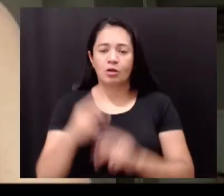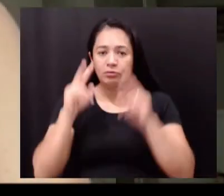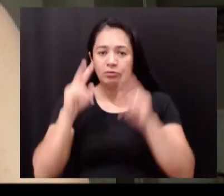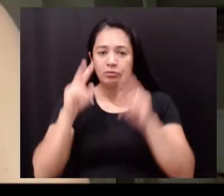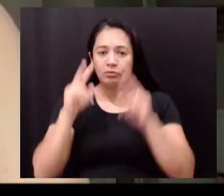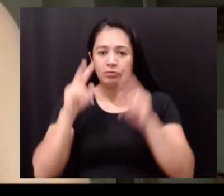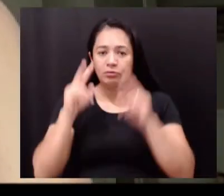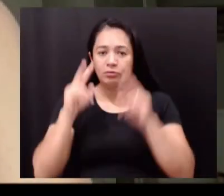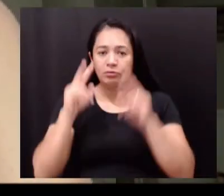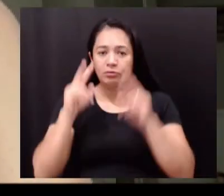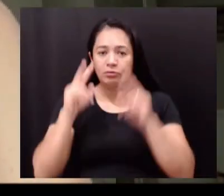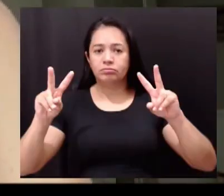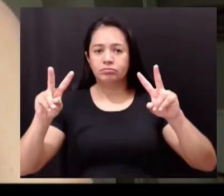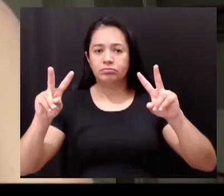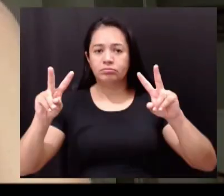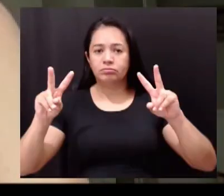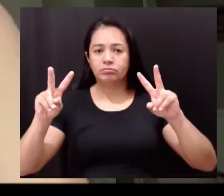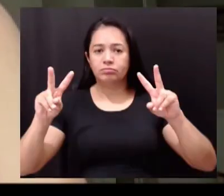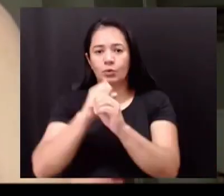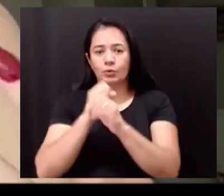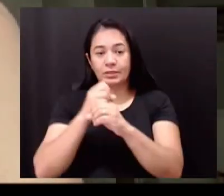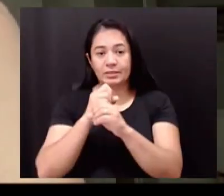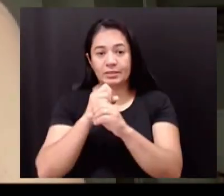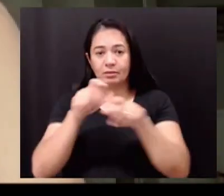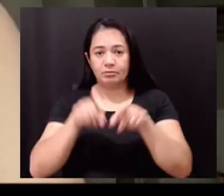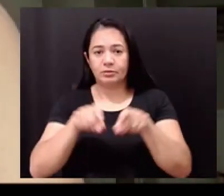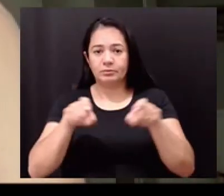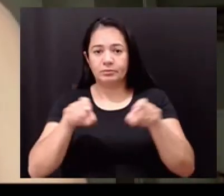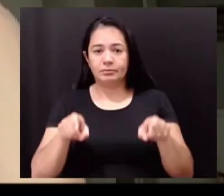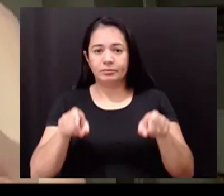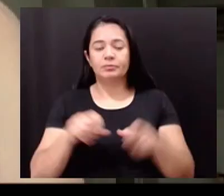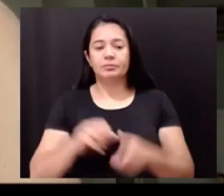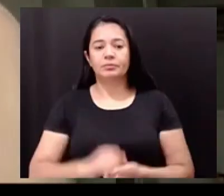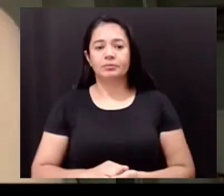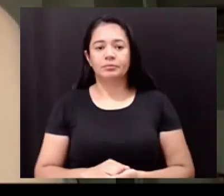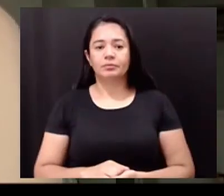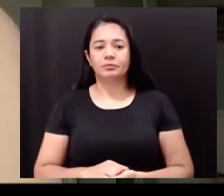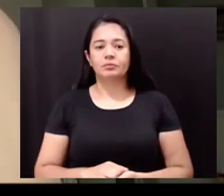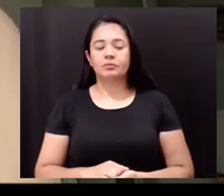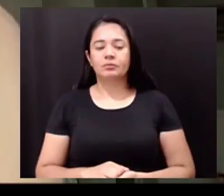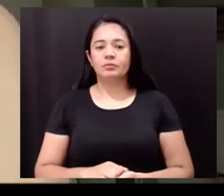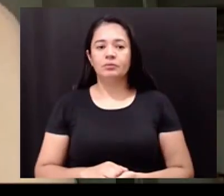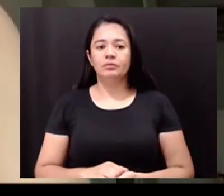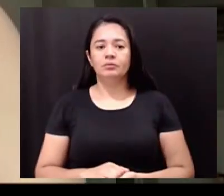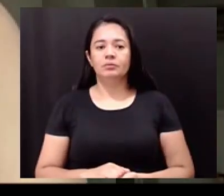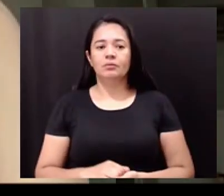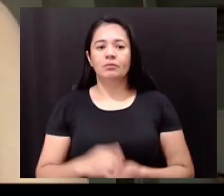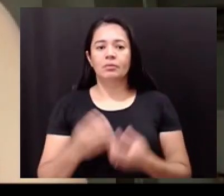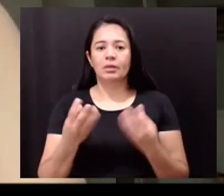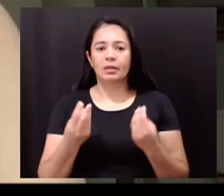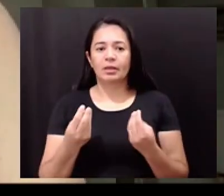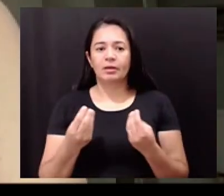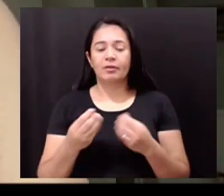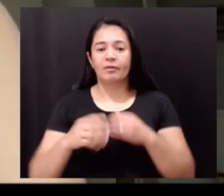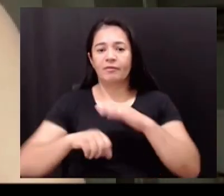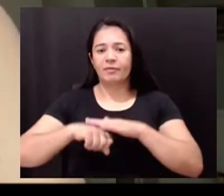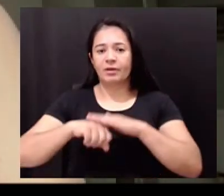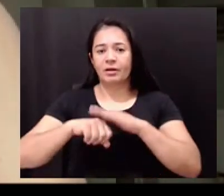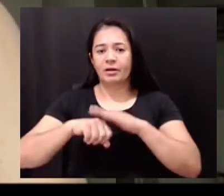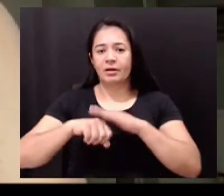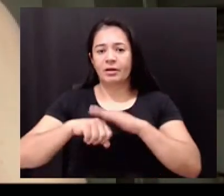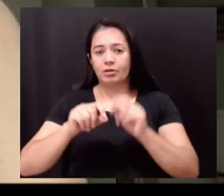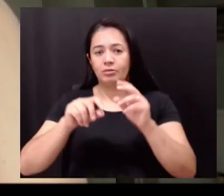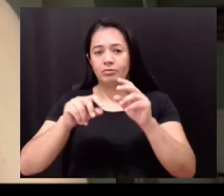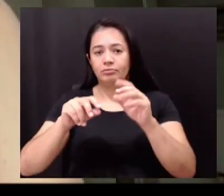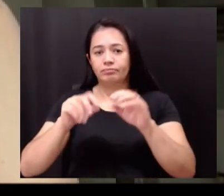do Papa Nicolau. Quando a gente realiza o exame ginecológico, é feita a visualização direta do colo